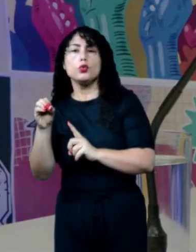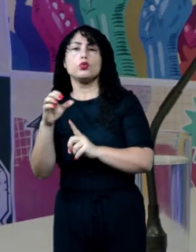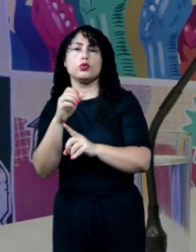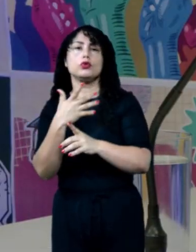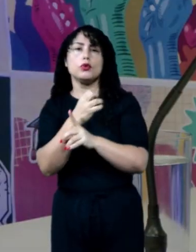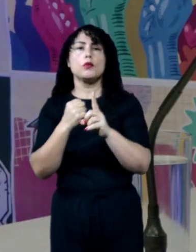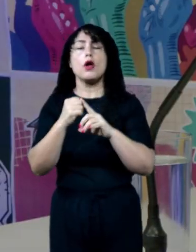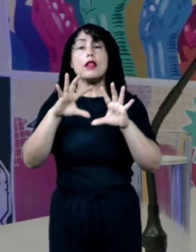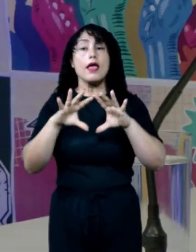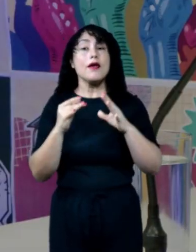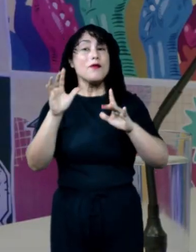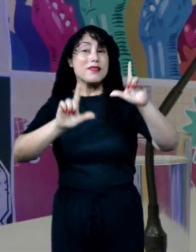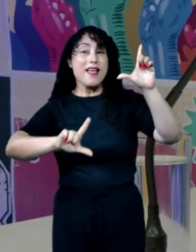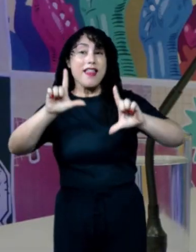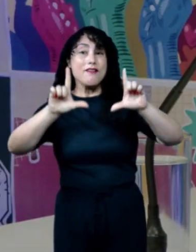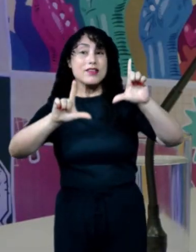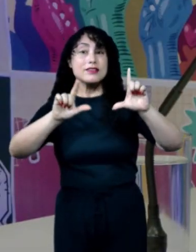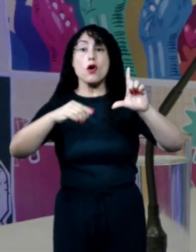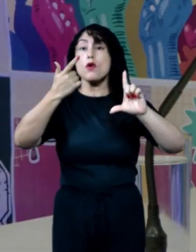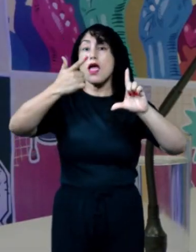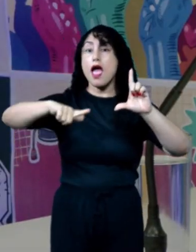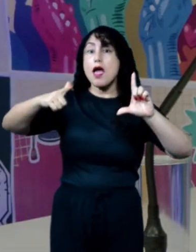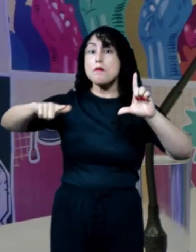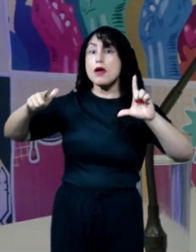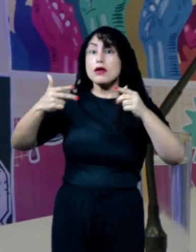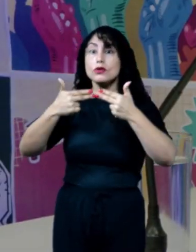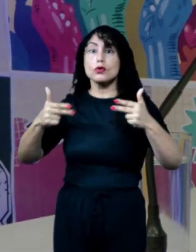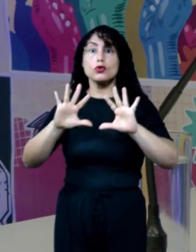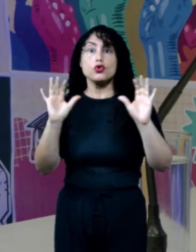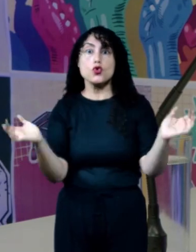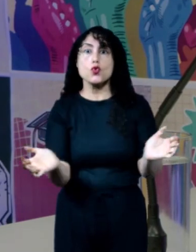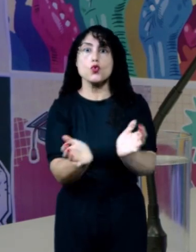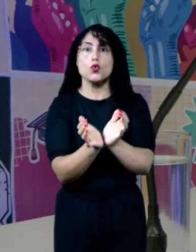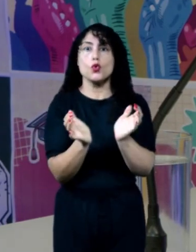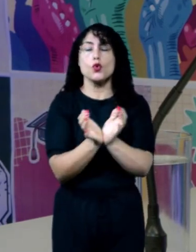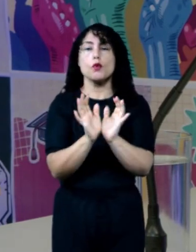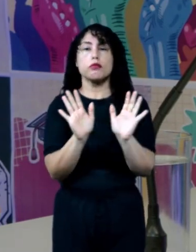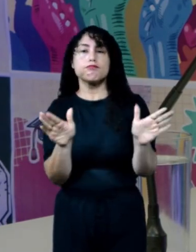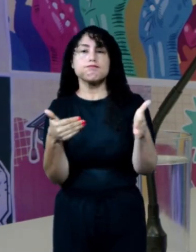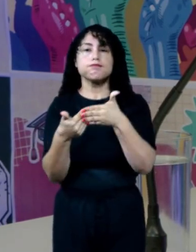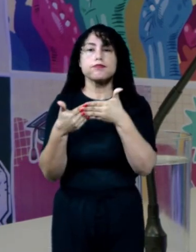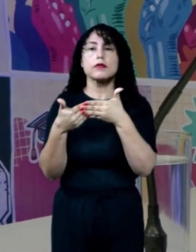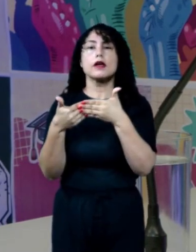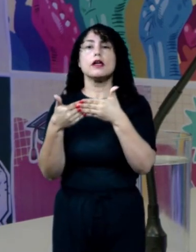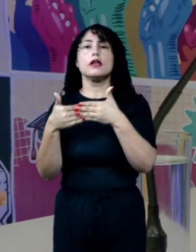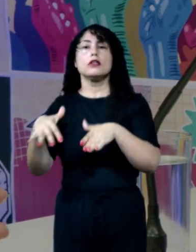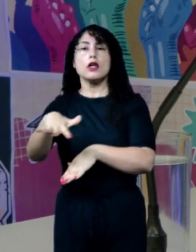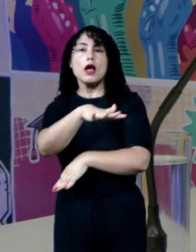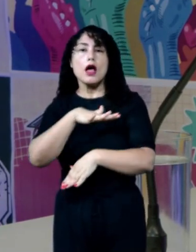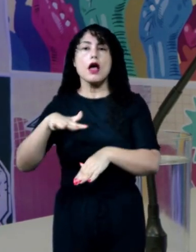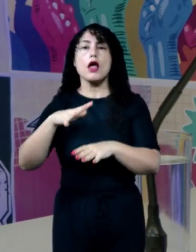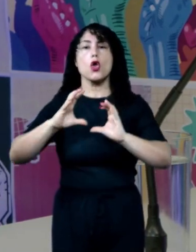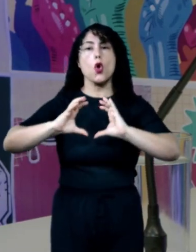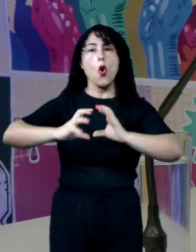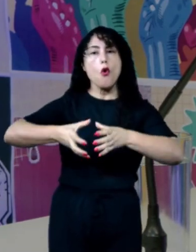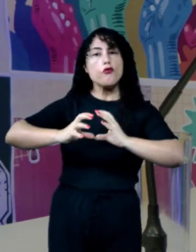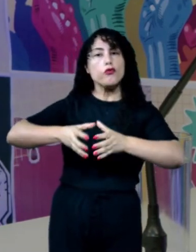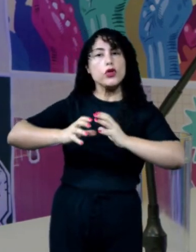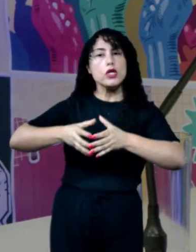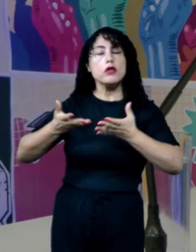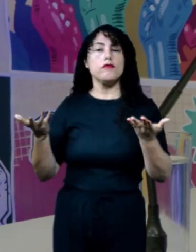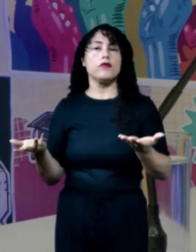programas de televisão que reproduzem essa questão de grupos fechados dentro de um ambiente, em convivência,